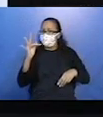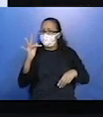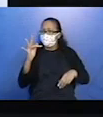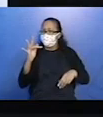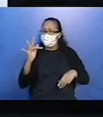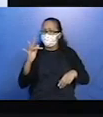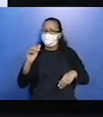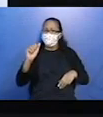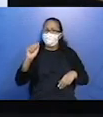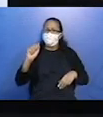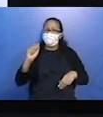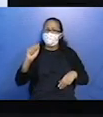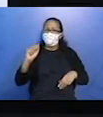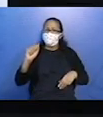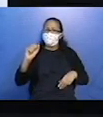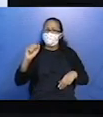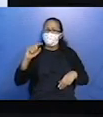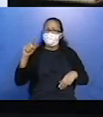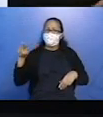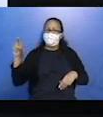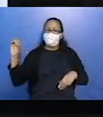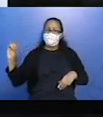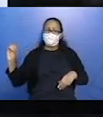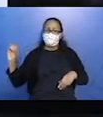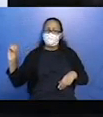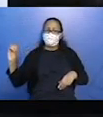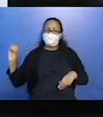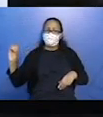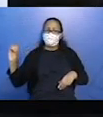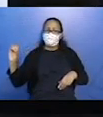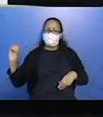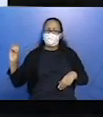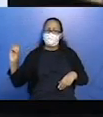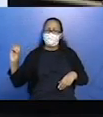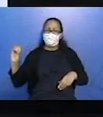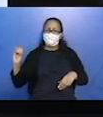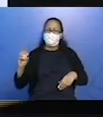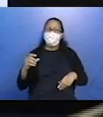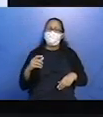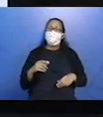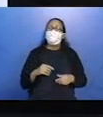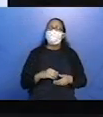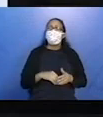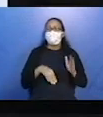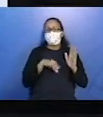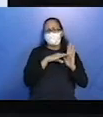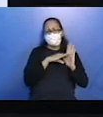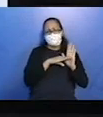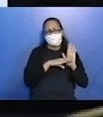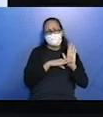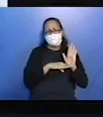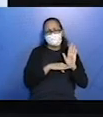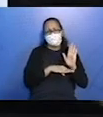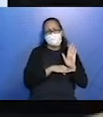tio? Será que isso vai se repetir nas próximas? Vamos ver se existe essa regularidade aqui?